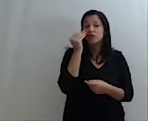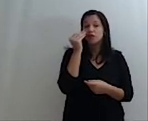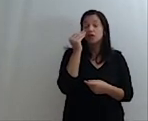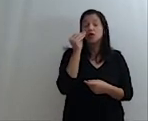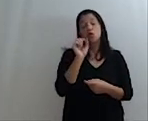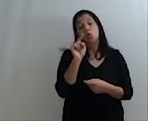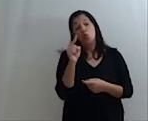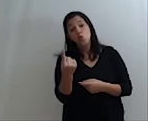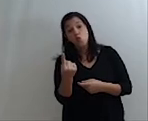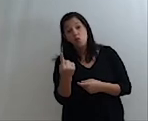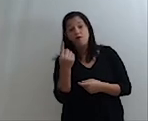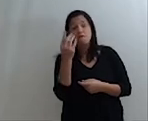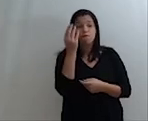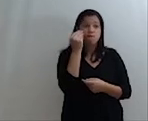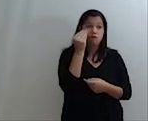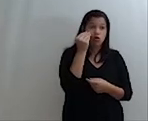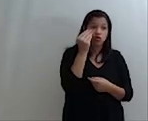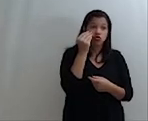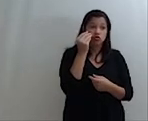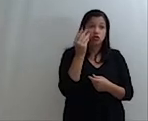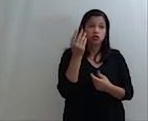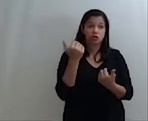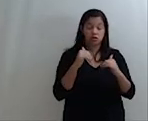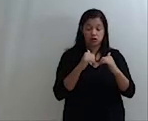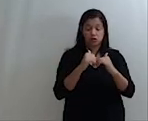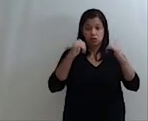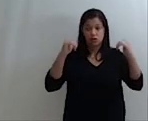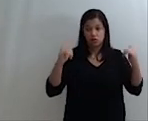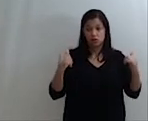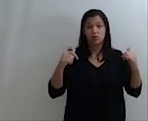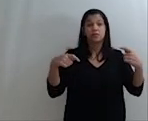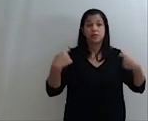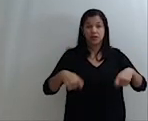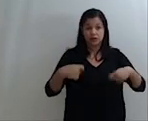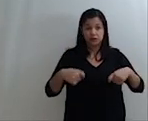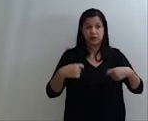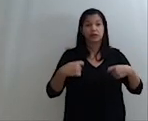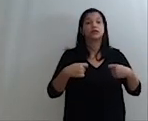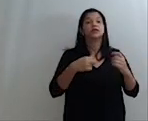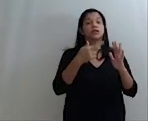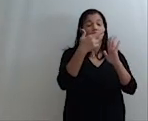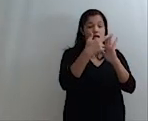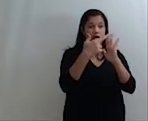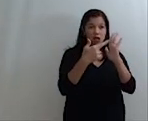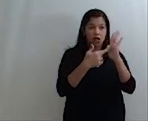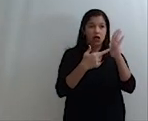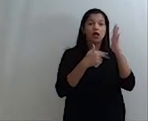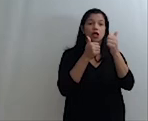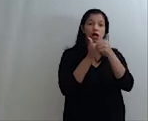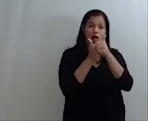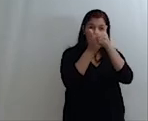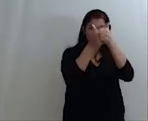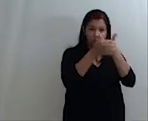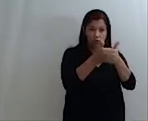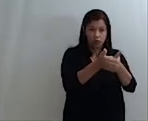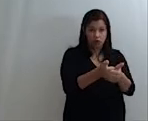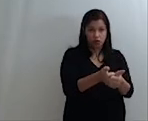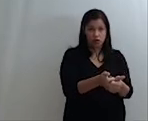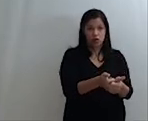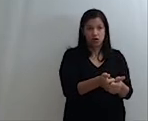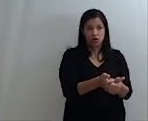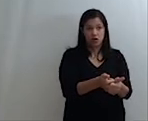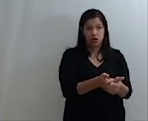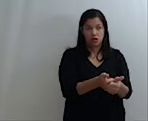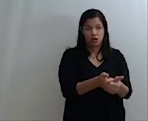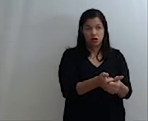a par de dever seguir o mesmo procedimento do reconhecimento pessoal há de seguir há de